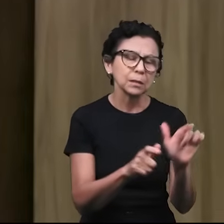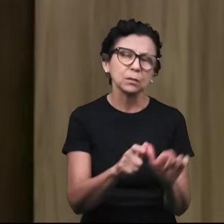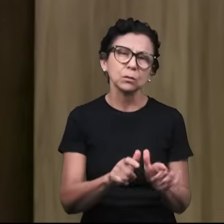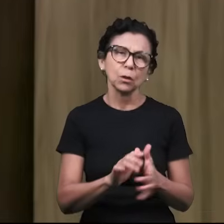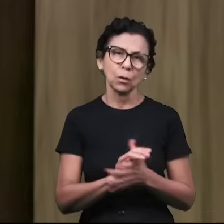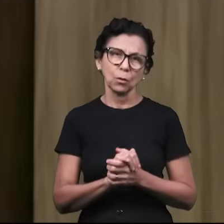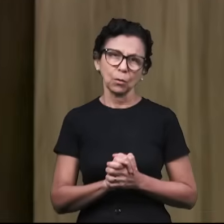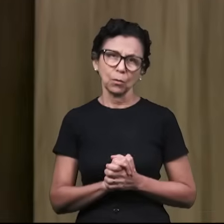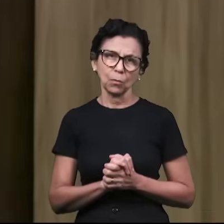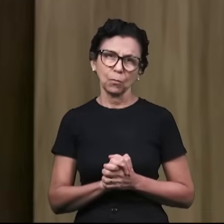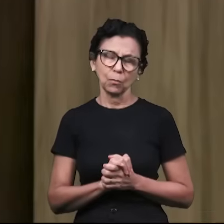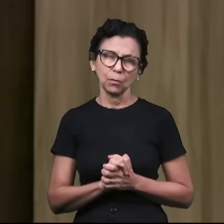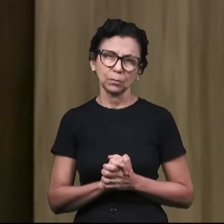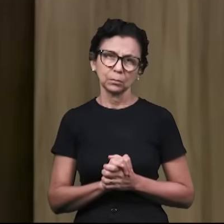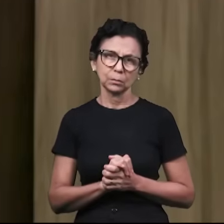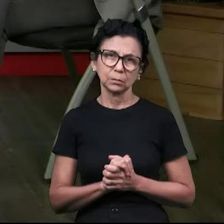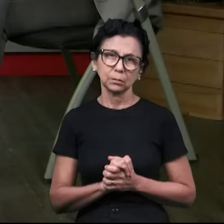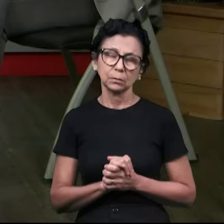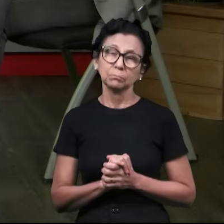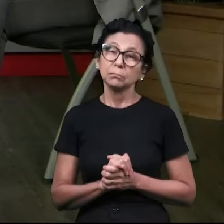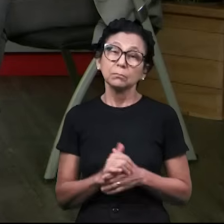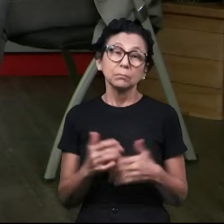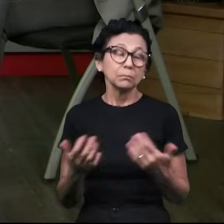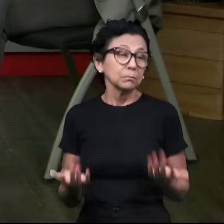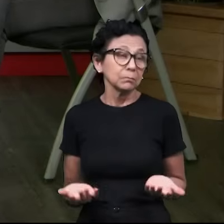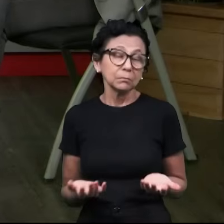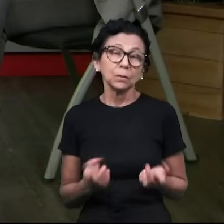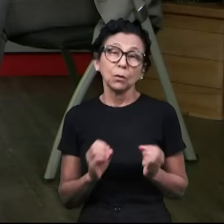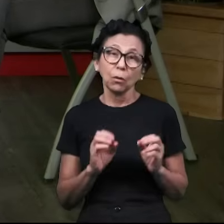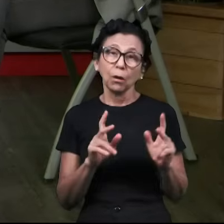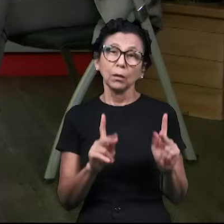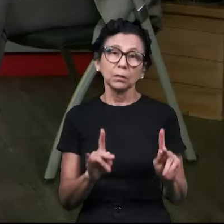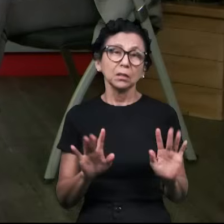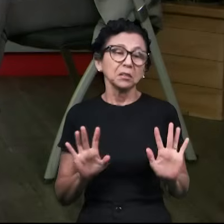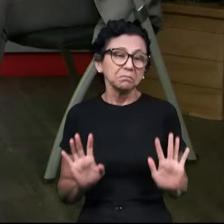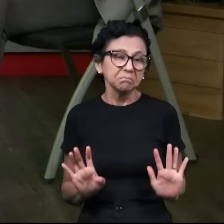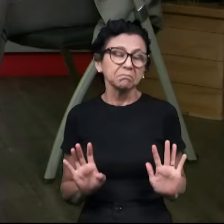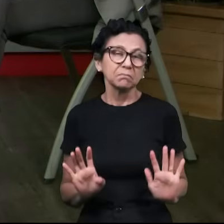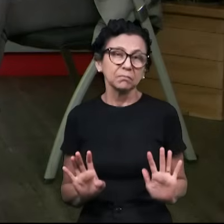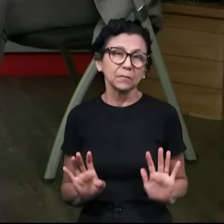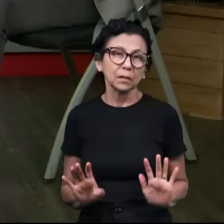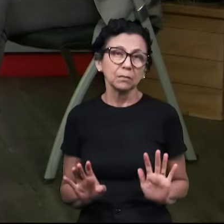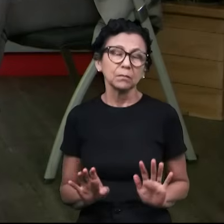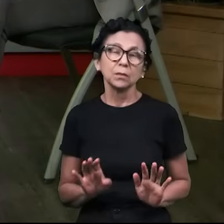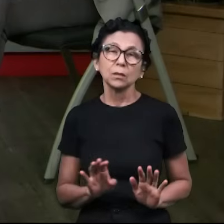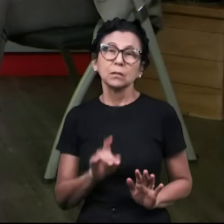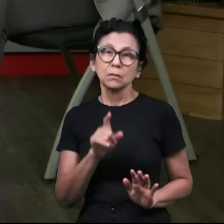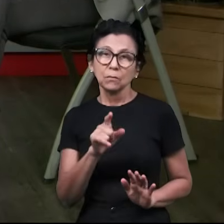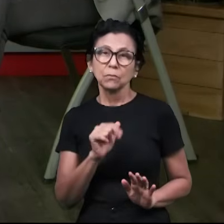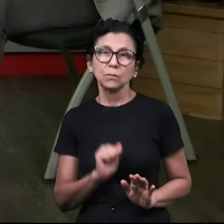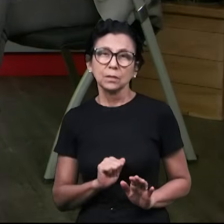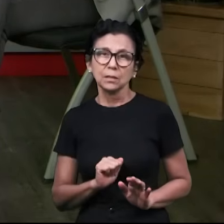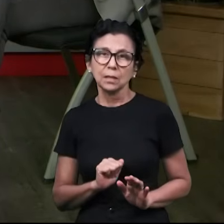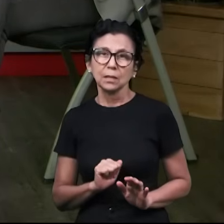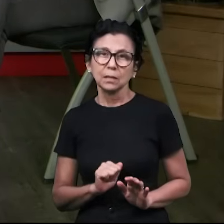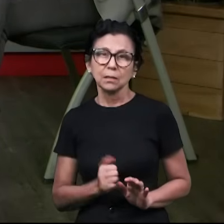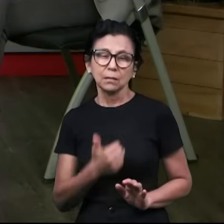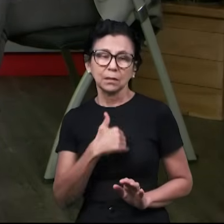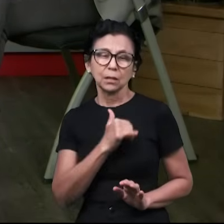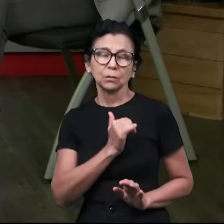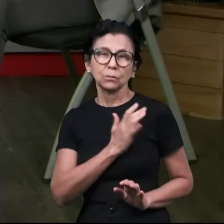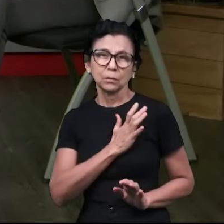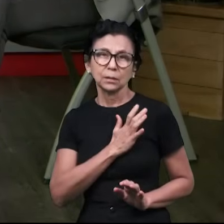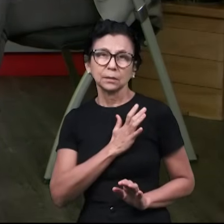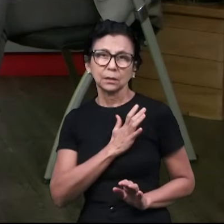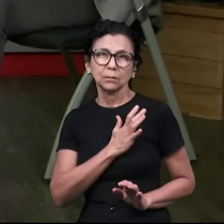contrário. Exatamente. Isso é até uma consequência de Jesus no coração. Claro. Quem tem Jesus no coração já naturalmente faz